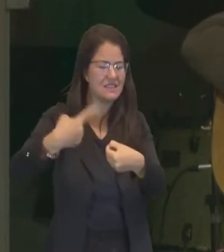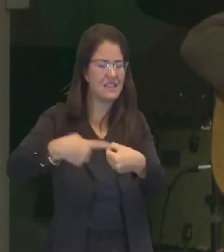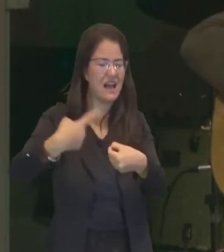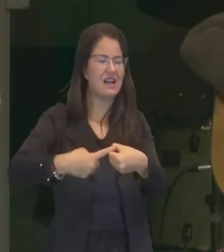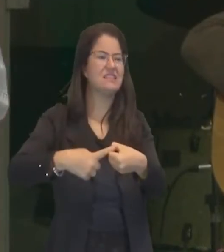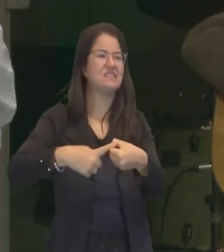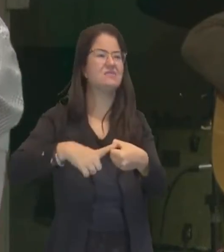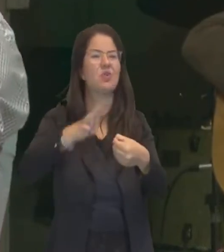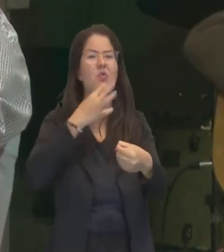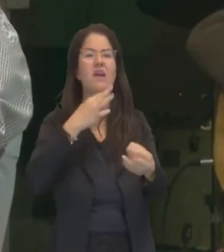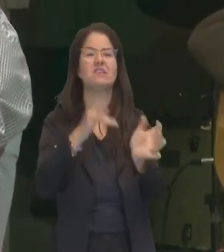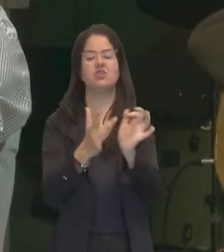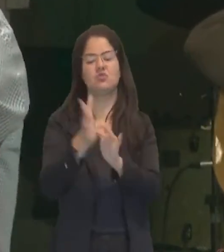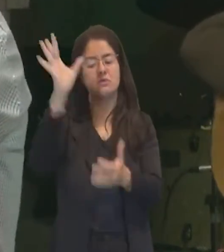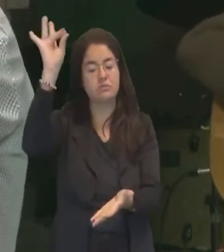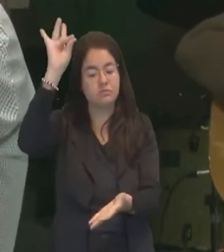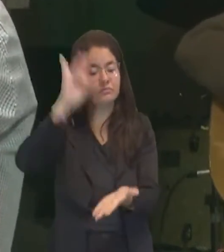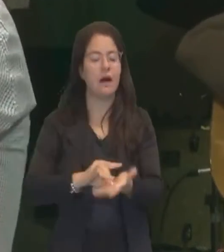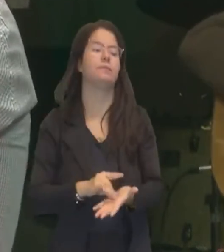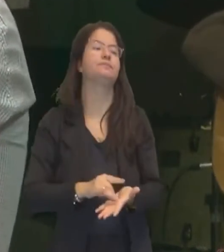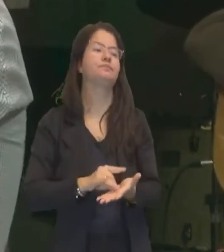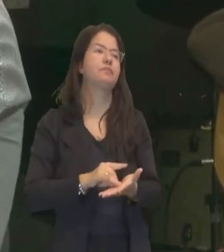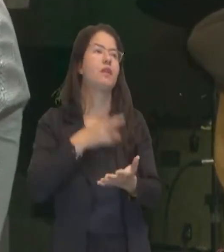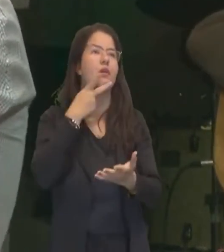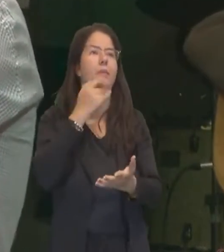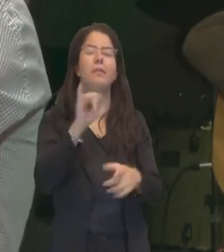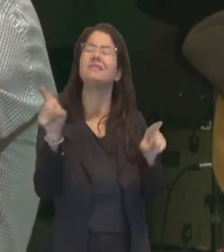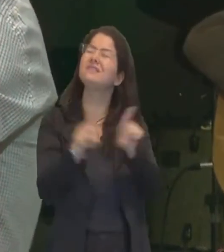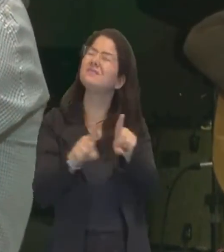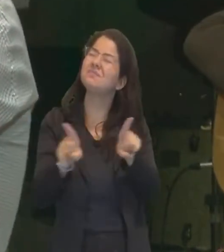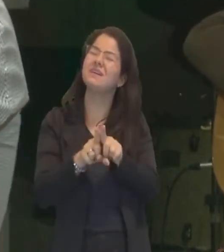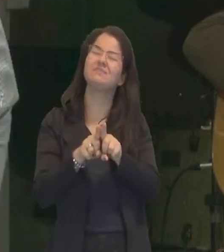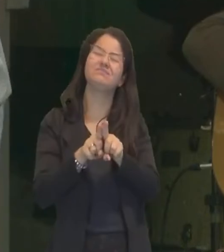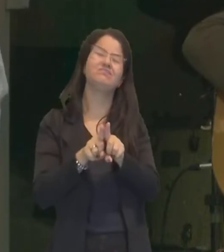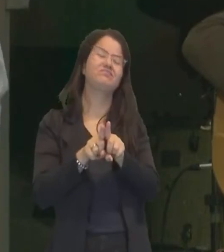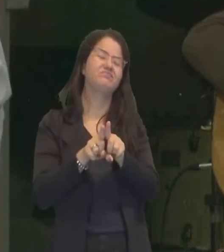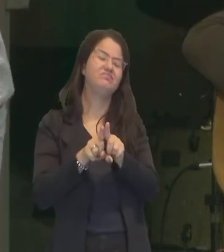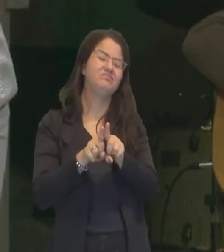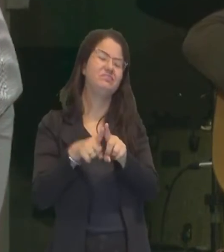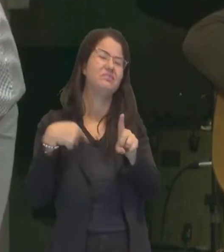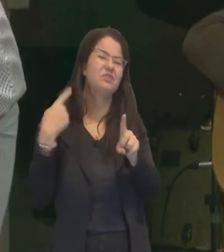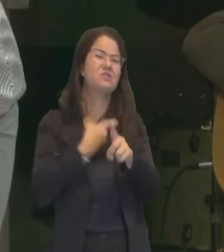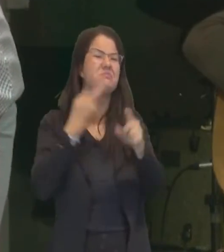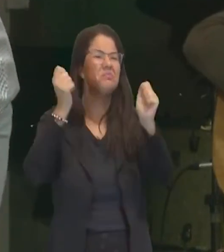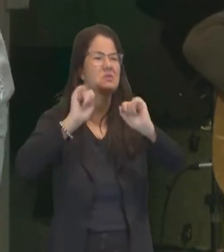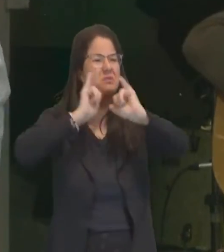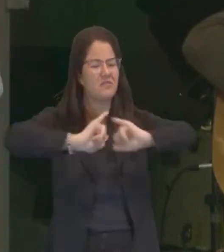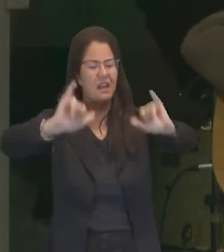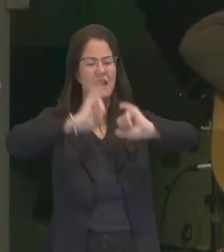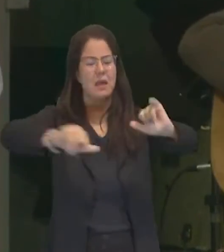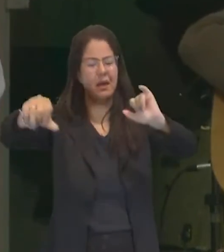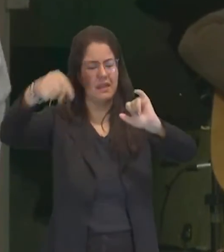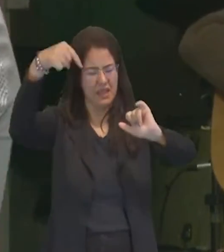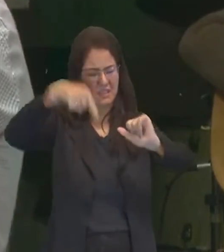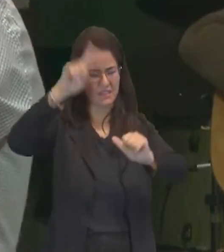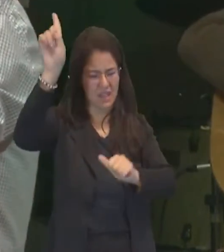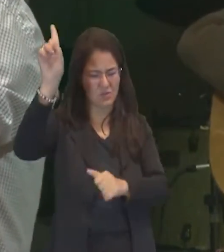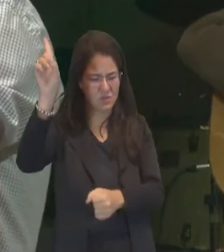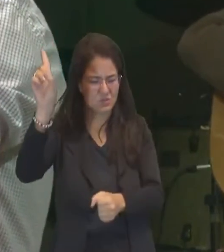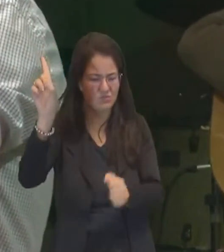o Senhor Jesus Cristo. Ó Deus, que possa ser dito que na Memorial o Senhor está agindo de